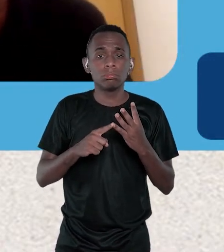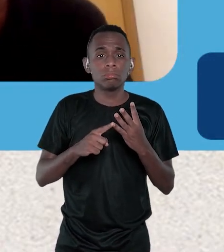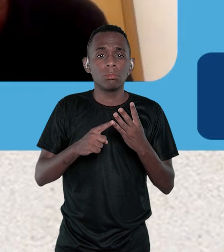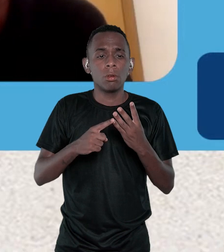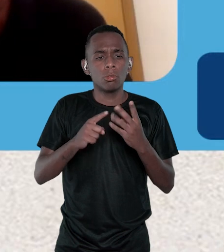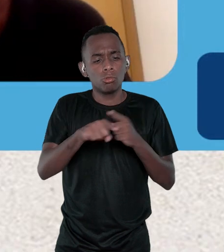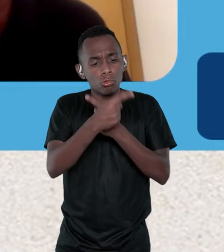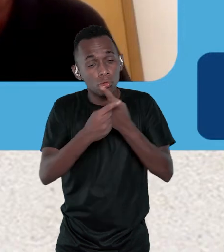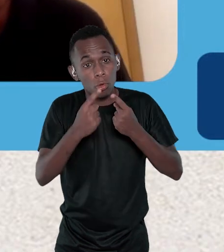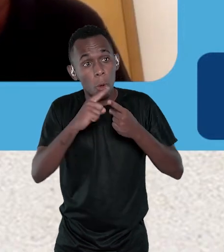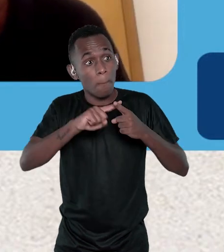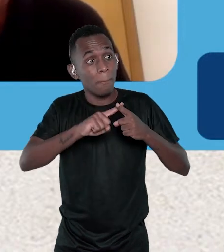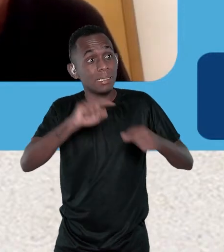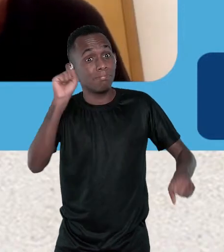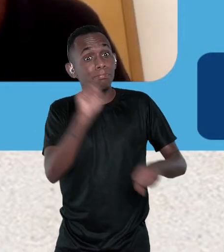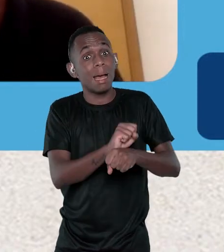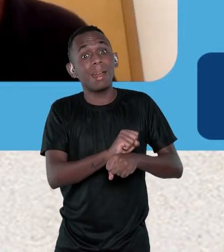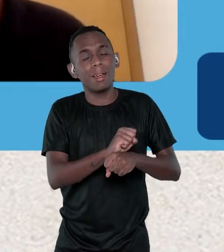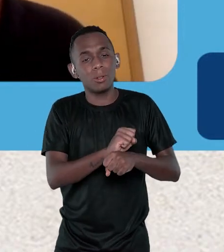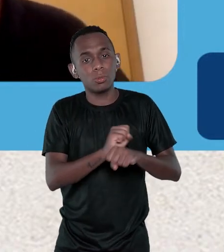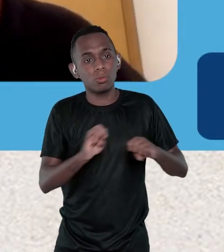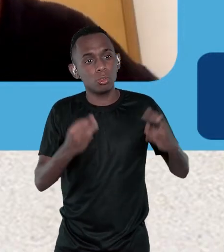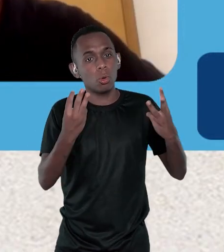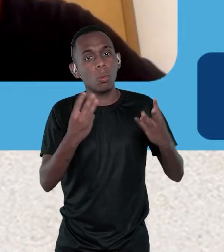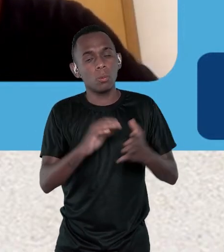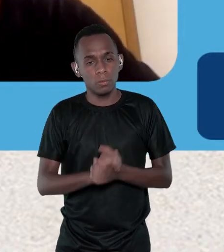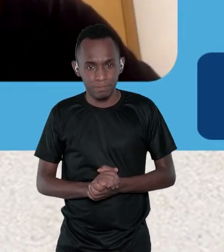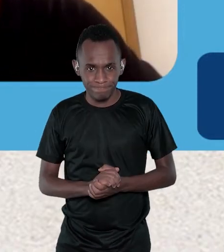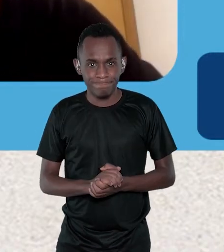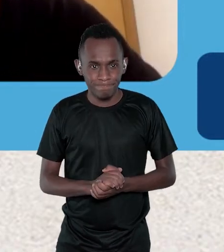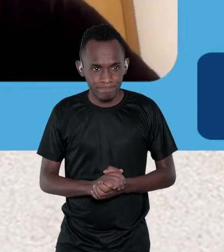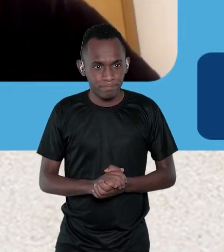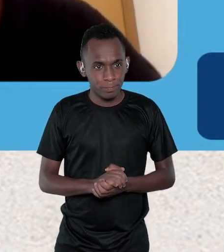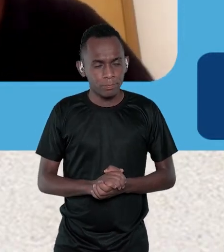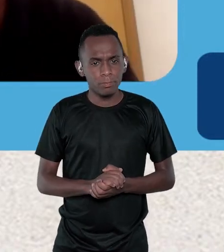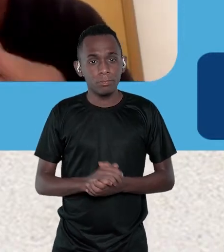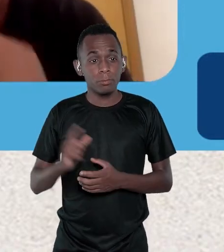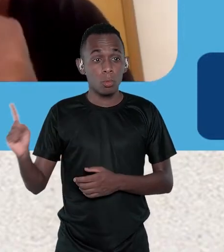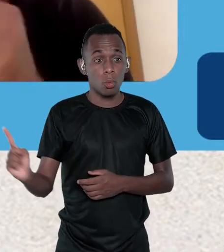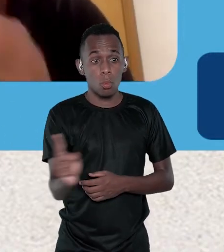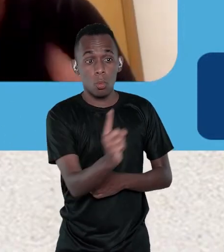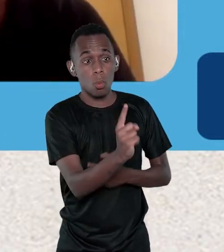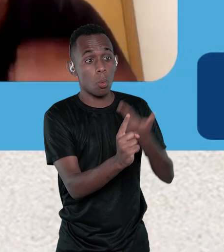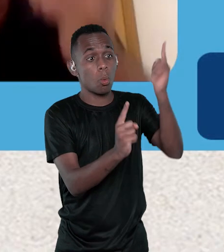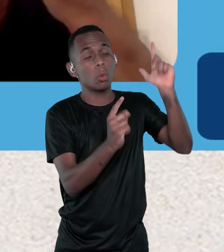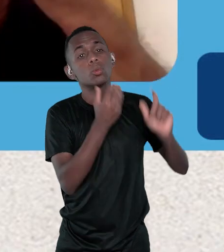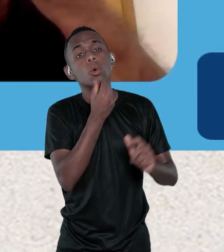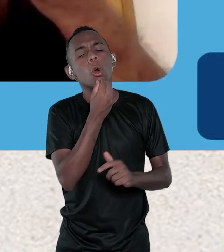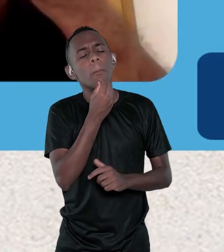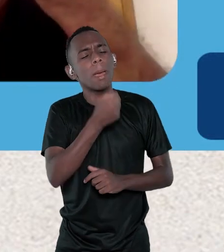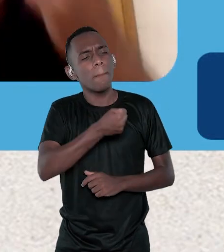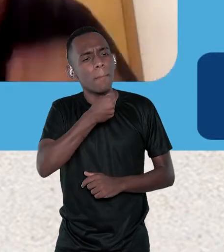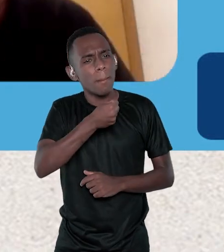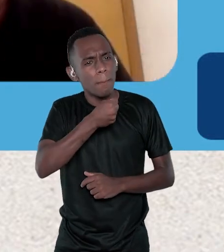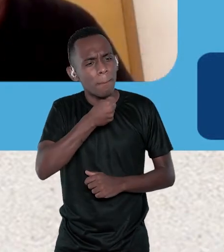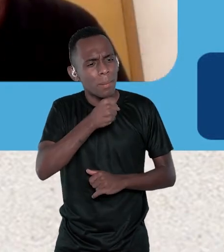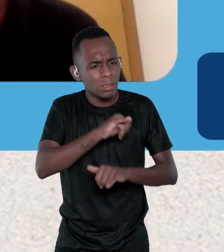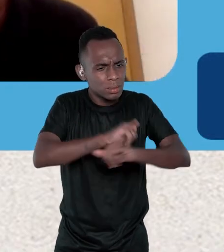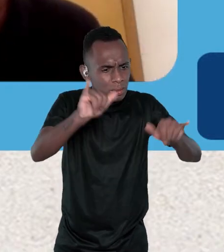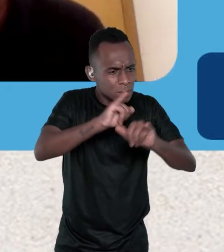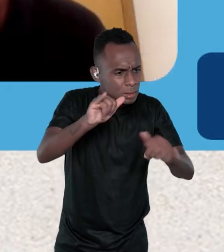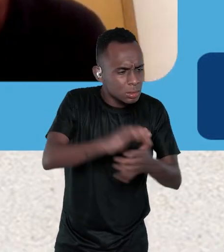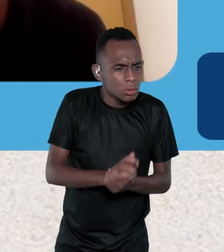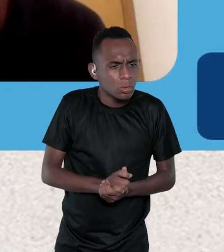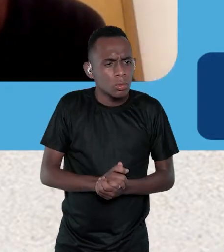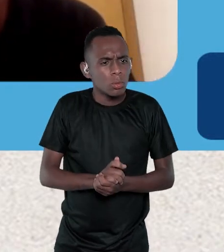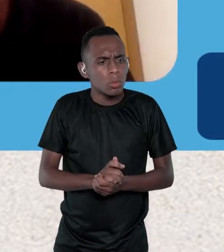interromperam o show. E o sujeito anunciou lá no microfone: quem viu